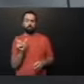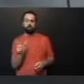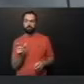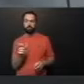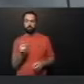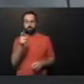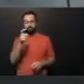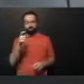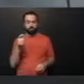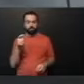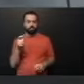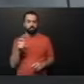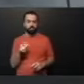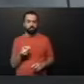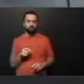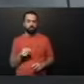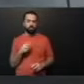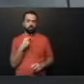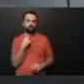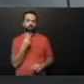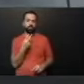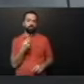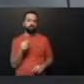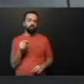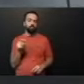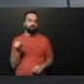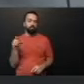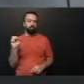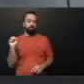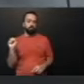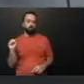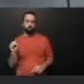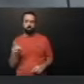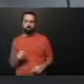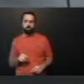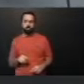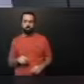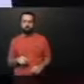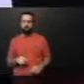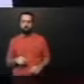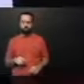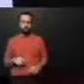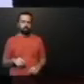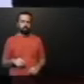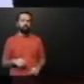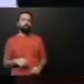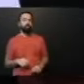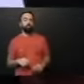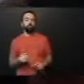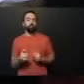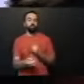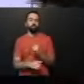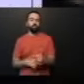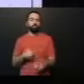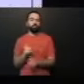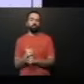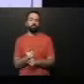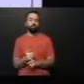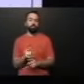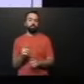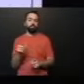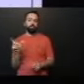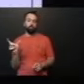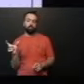letra X tem som de S, como nas palavras escrever e pássaro. E pintar de